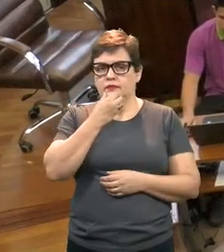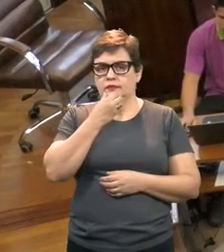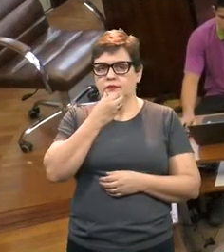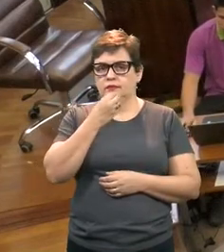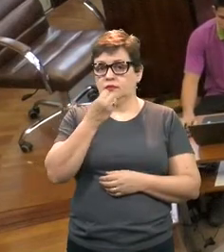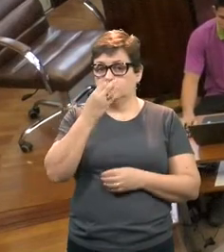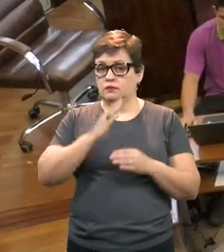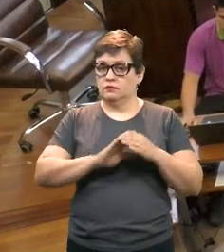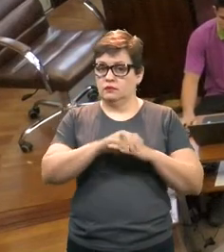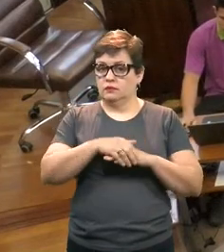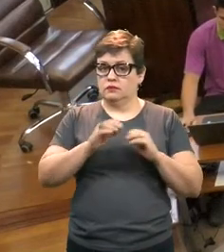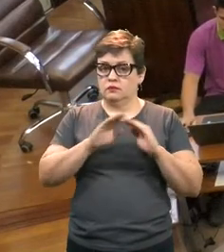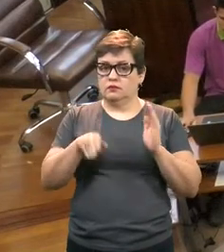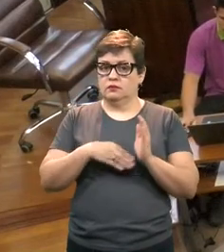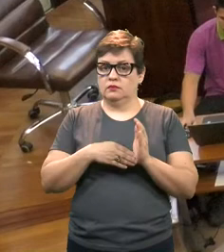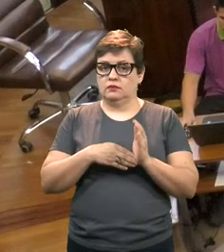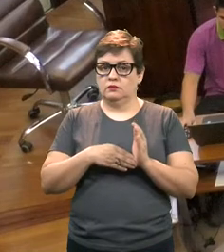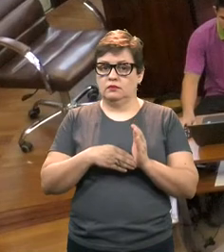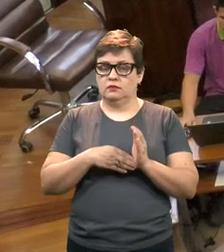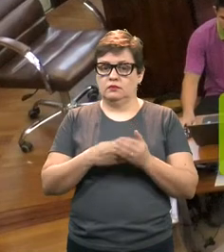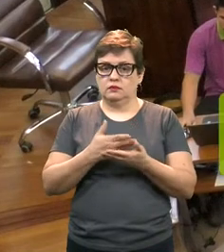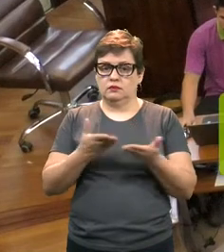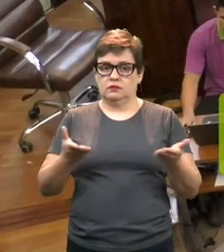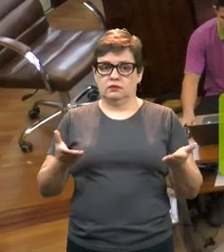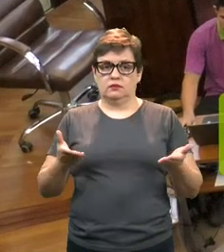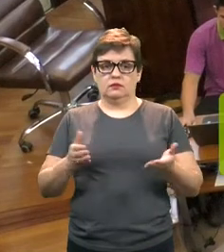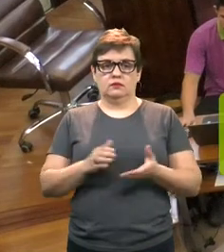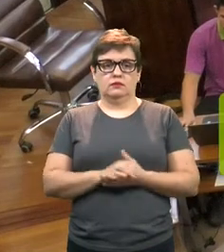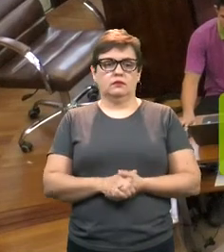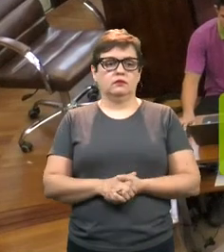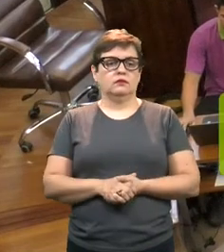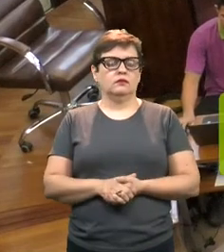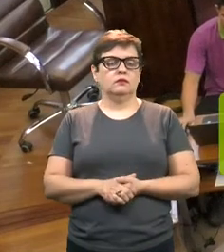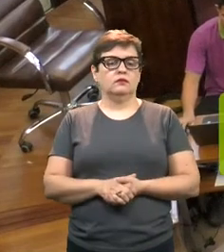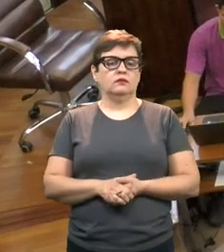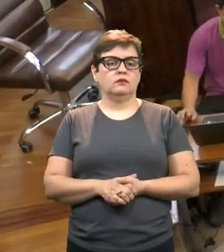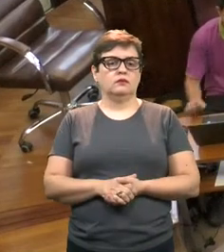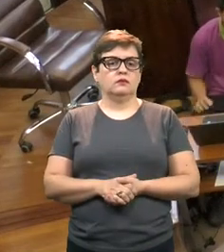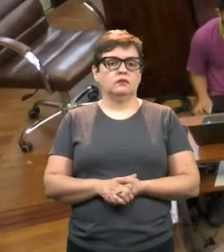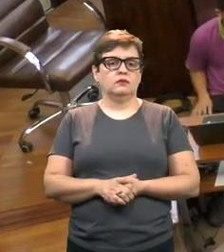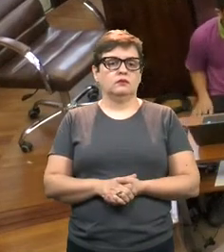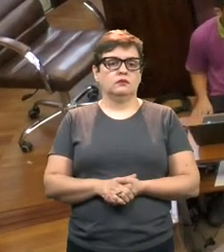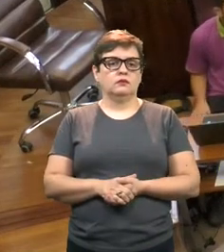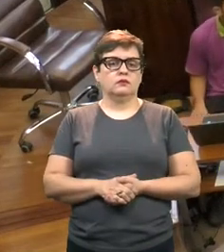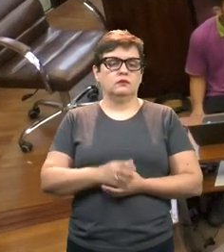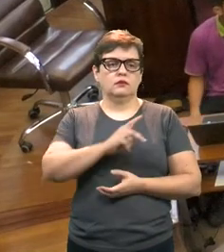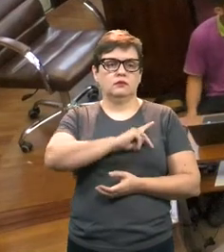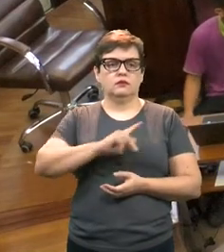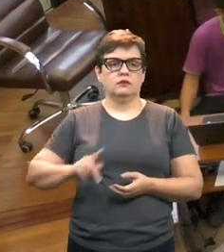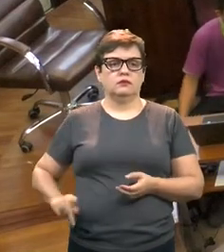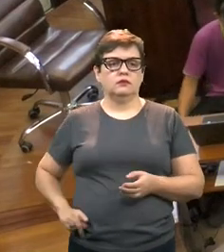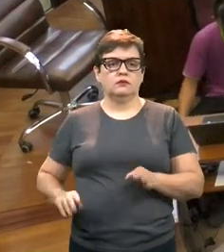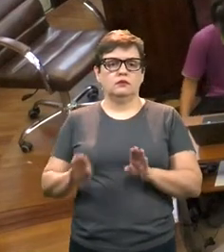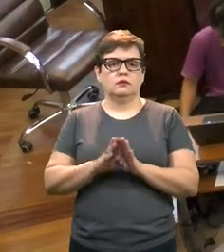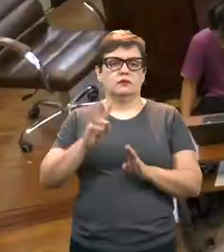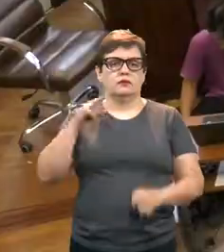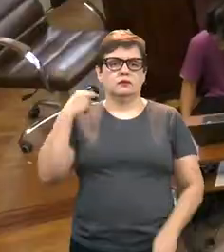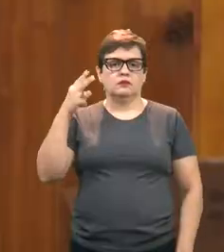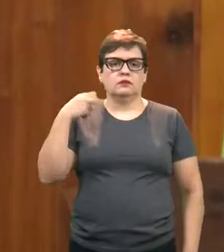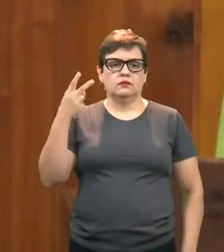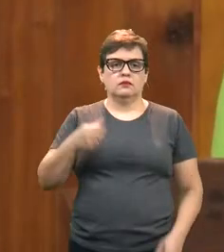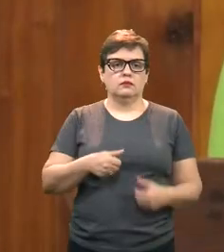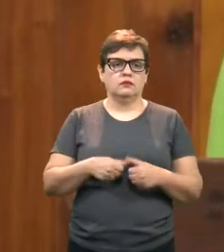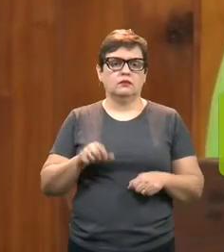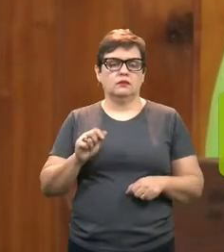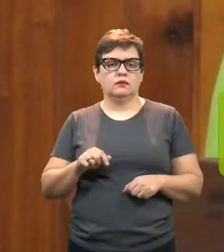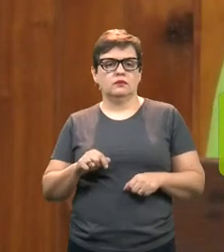Boa noite a todos e a todas. Presidente Marcos Rezende, aos vereadores aqui presentes, todos os